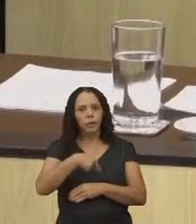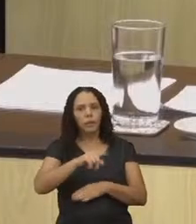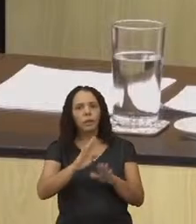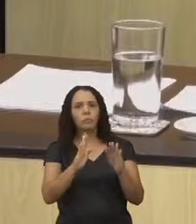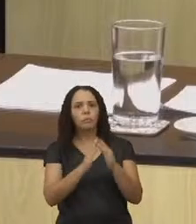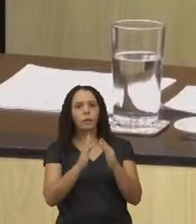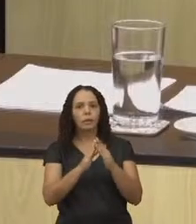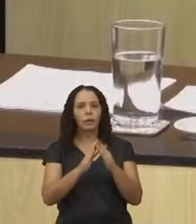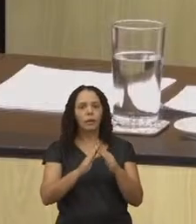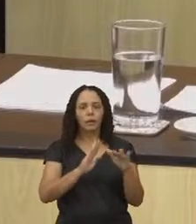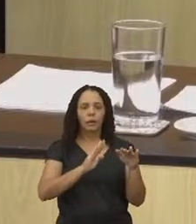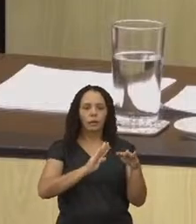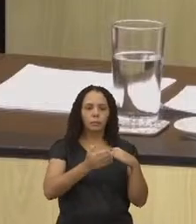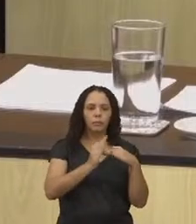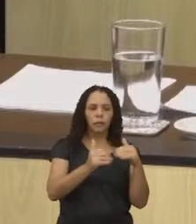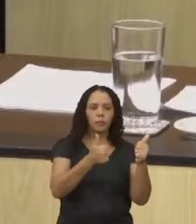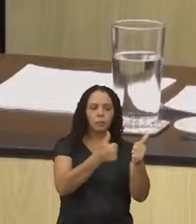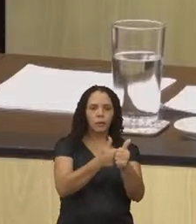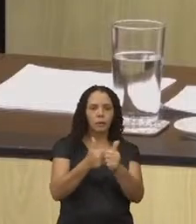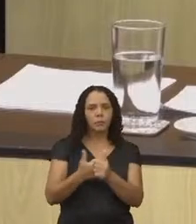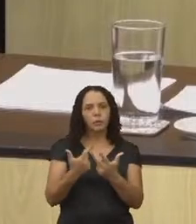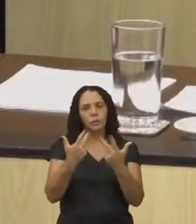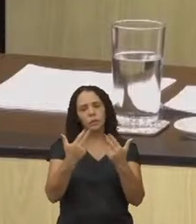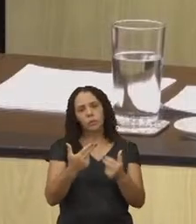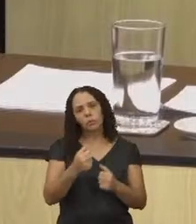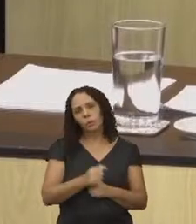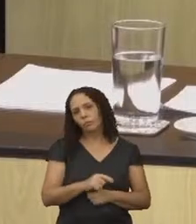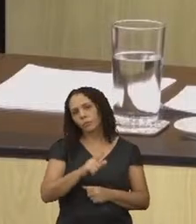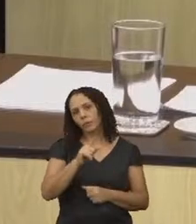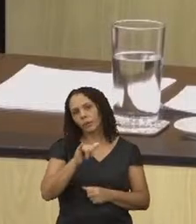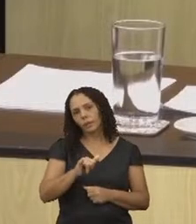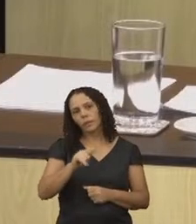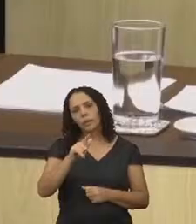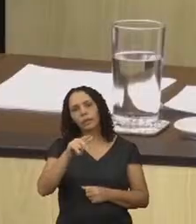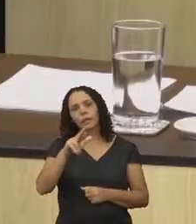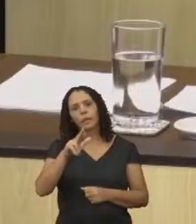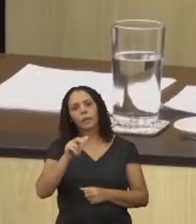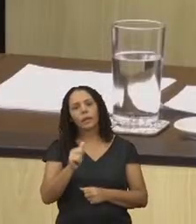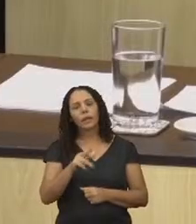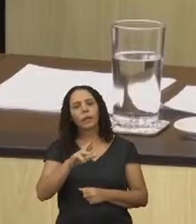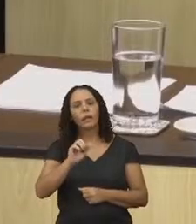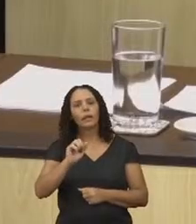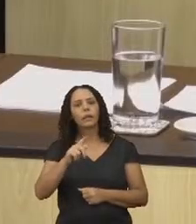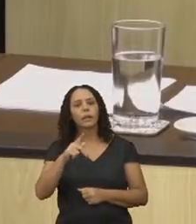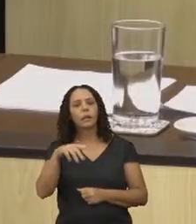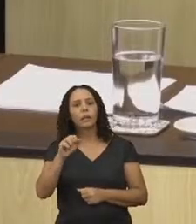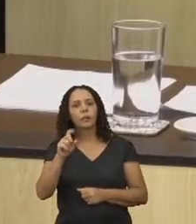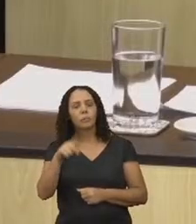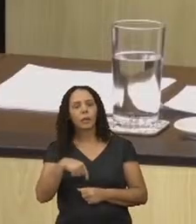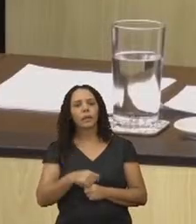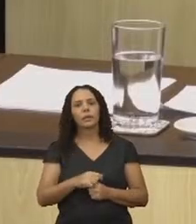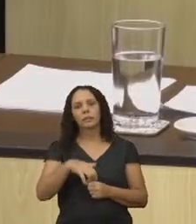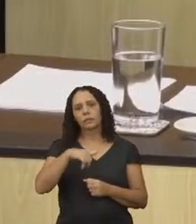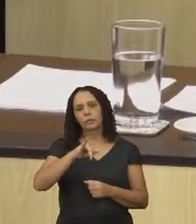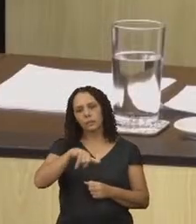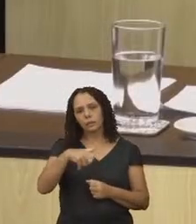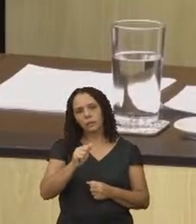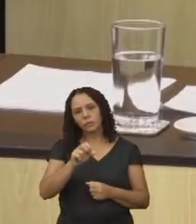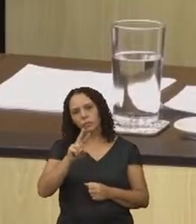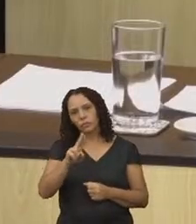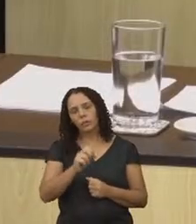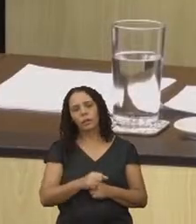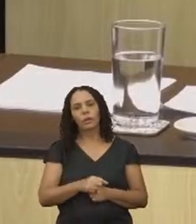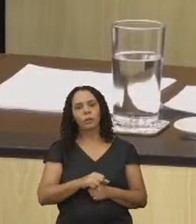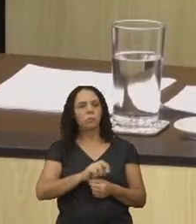residências e bairros vizinhos, como Veranejal, Igarapés, Irajá, Chácaras de Igaratá, Recanto dos